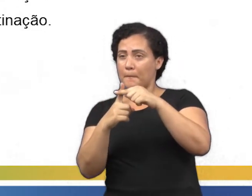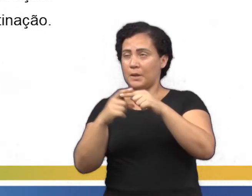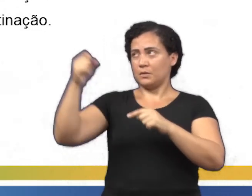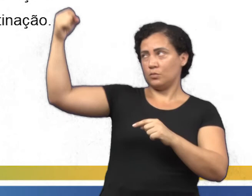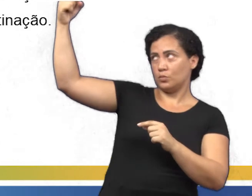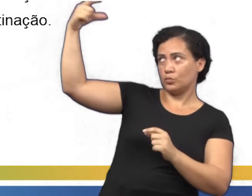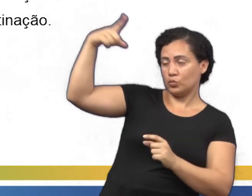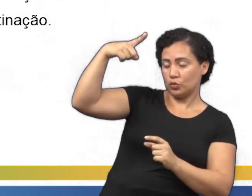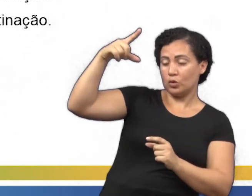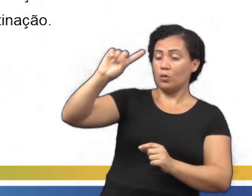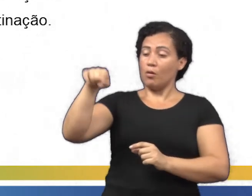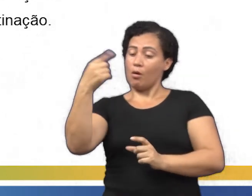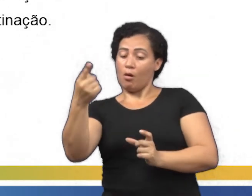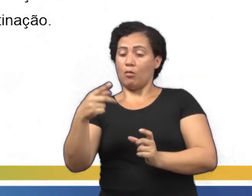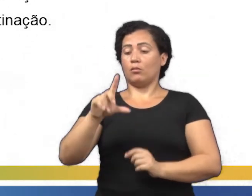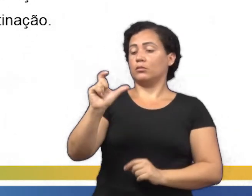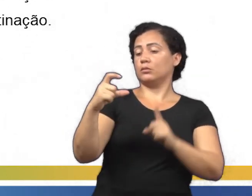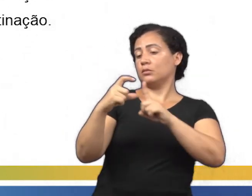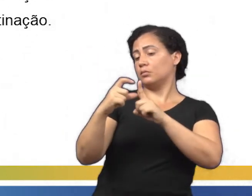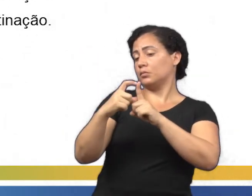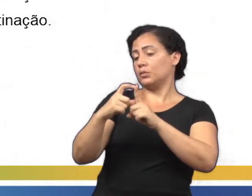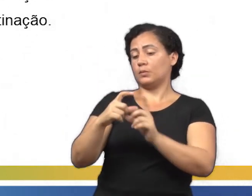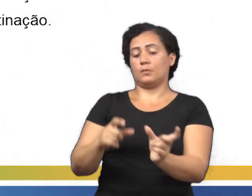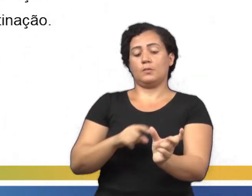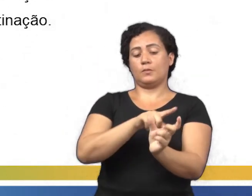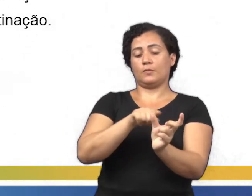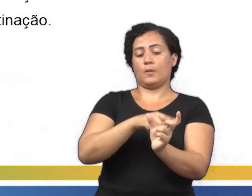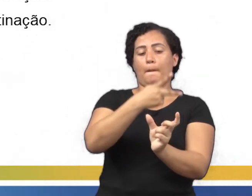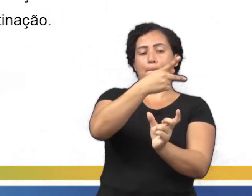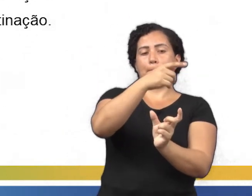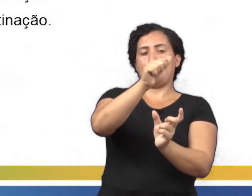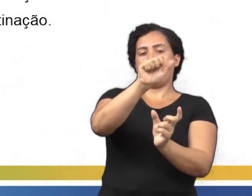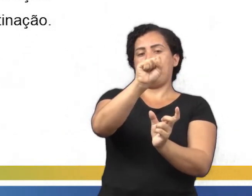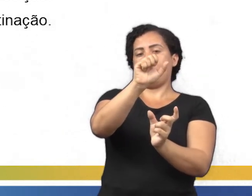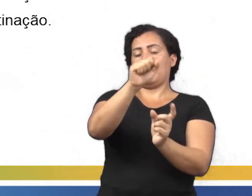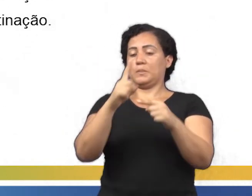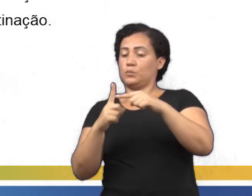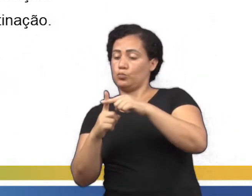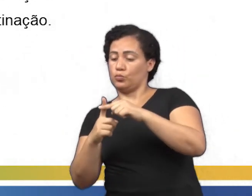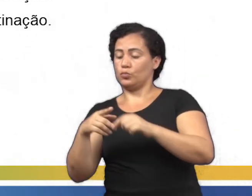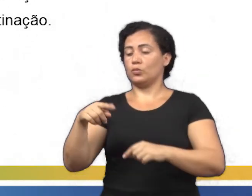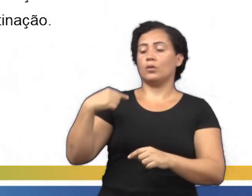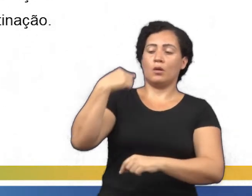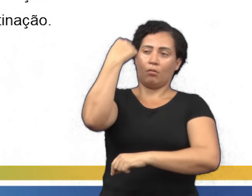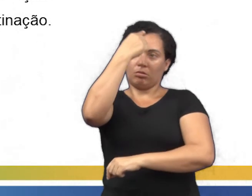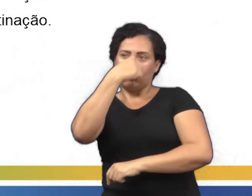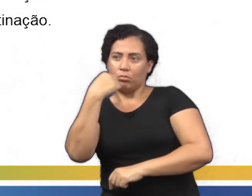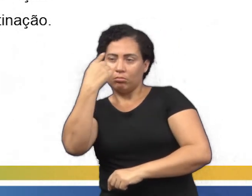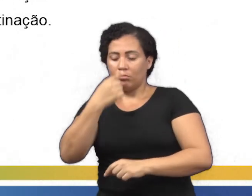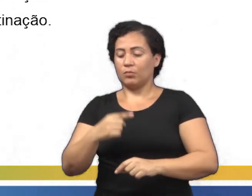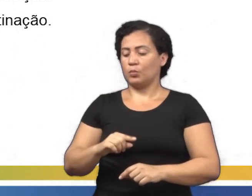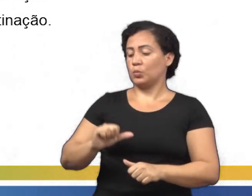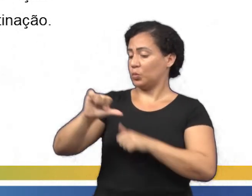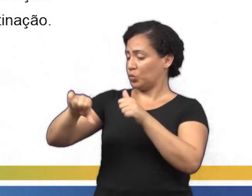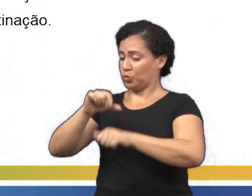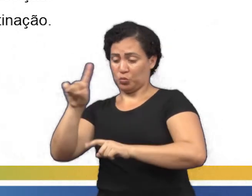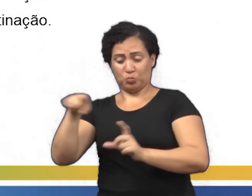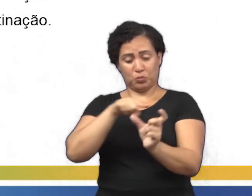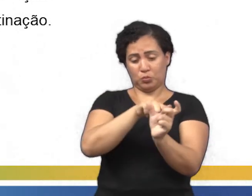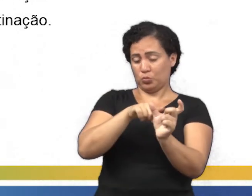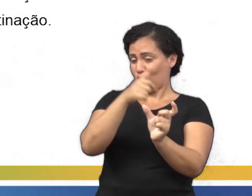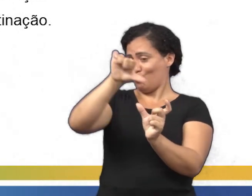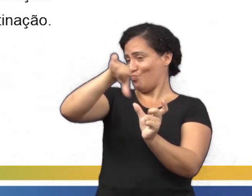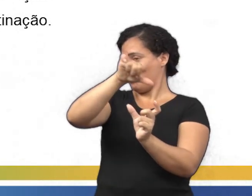palavra passa mais tempo. Então, quando juntou essas duas palavras, elas não sofreram alteração no